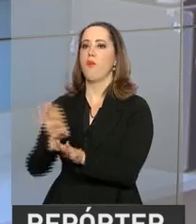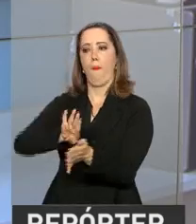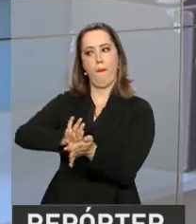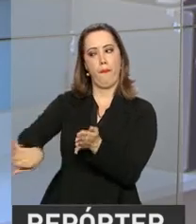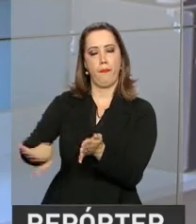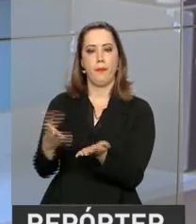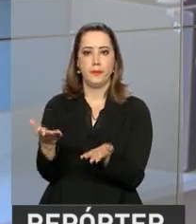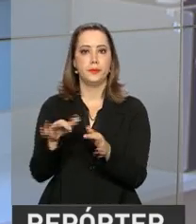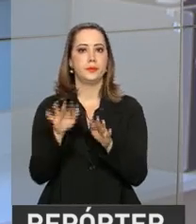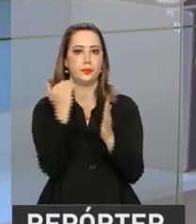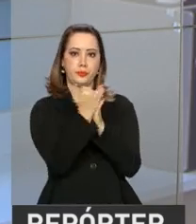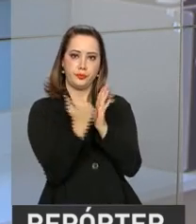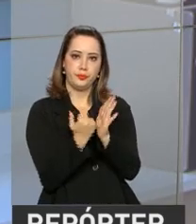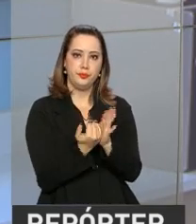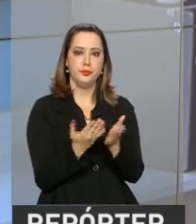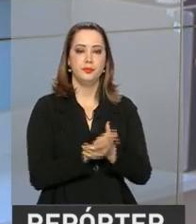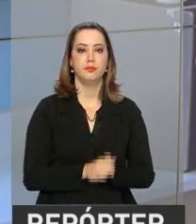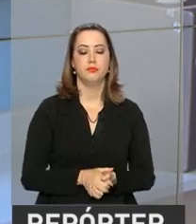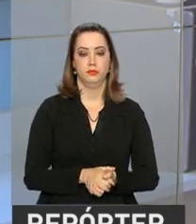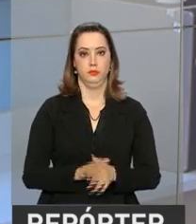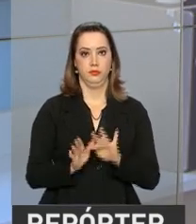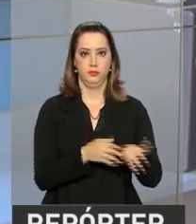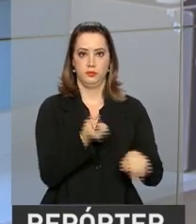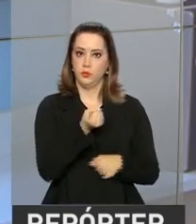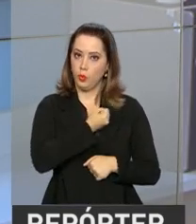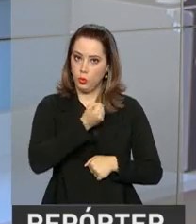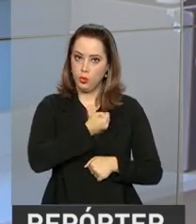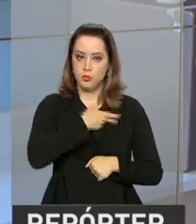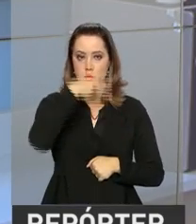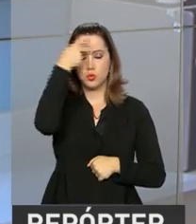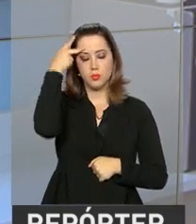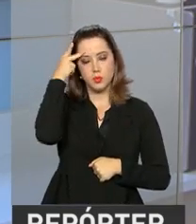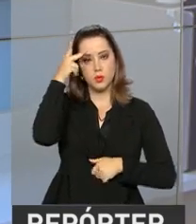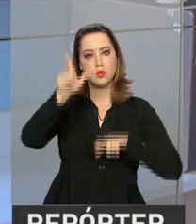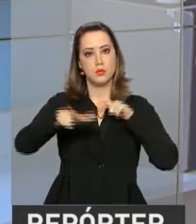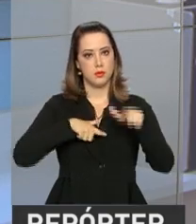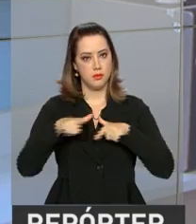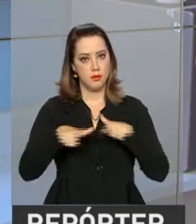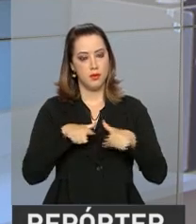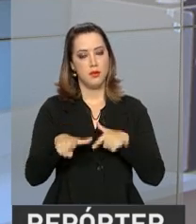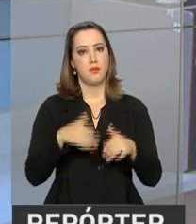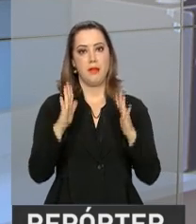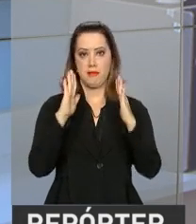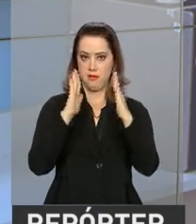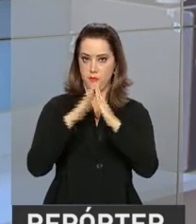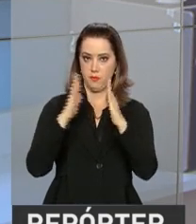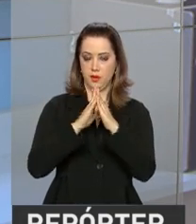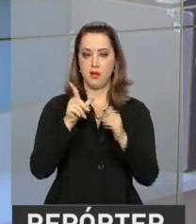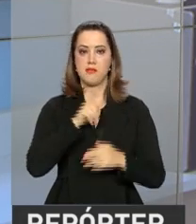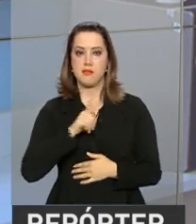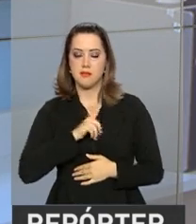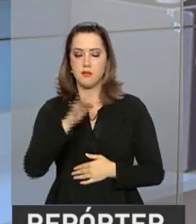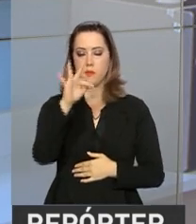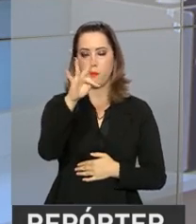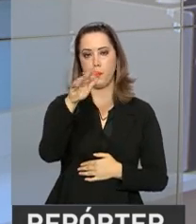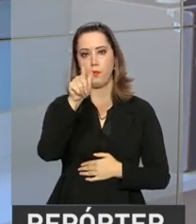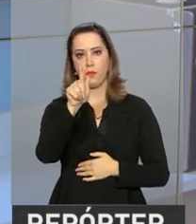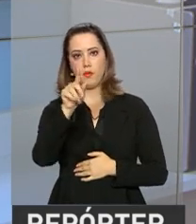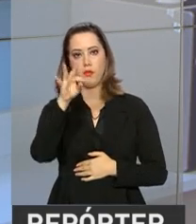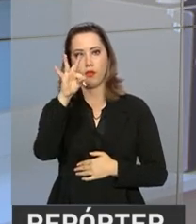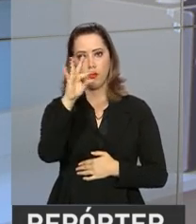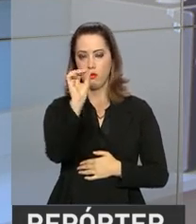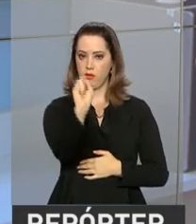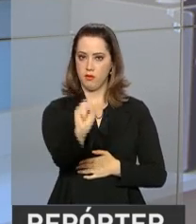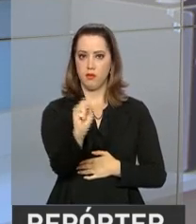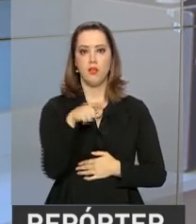do programa o número de trabalhadores domésticos com FGTS aumentou depois da entrada em vigor da lei que ficou